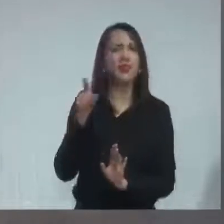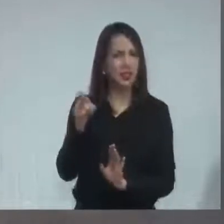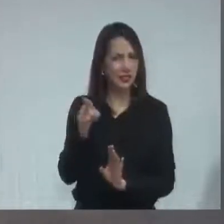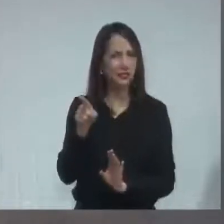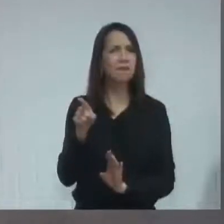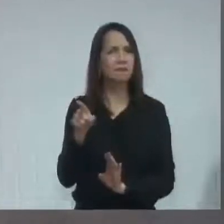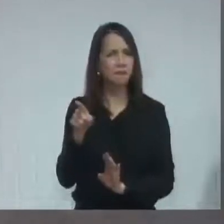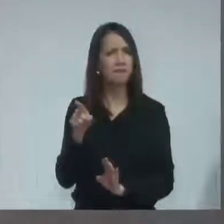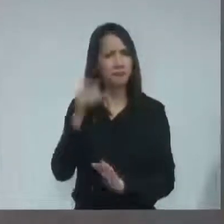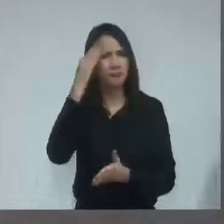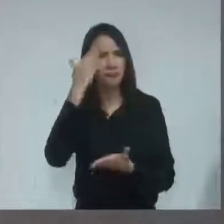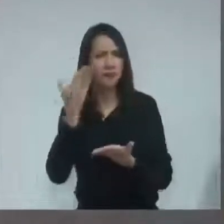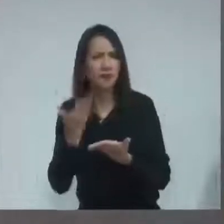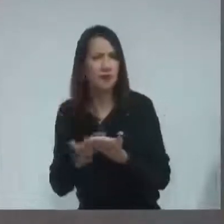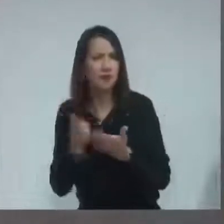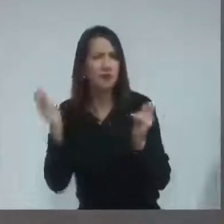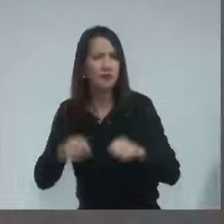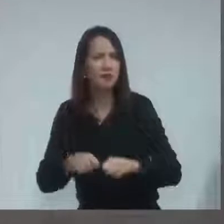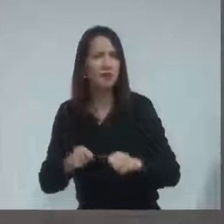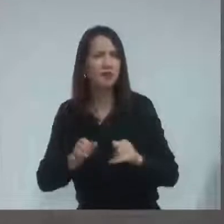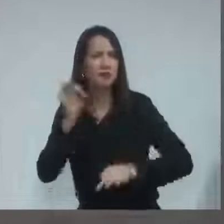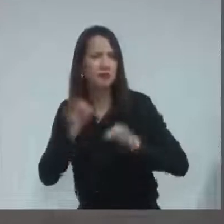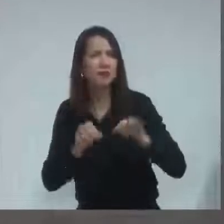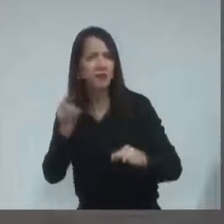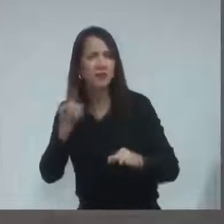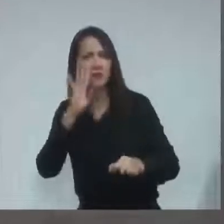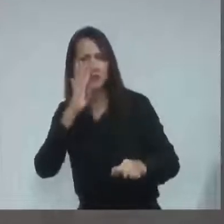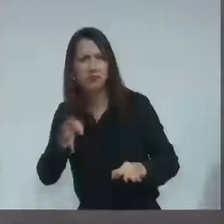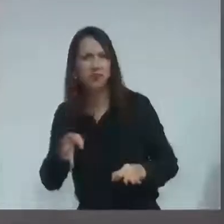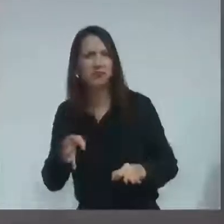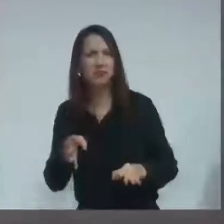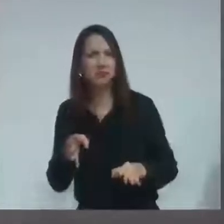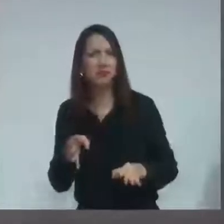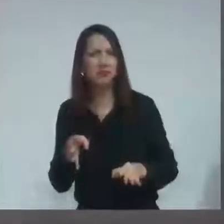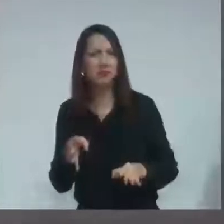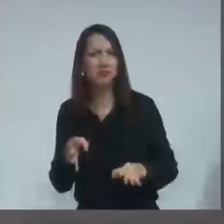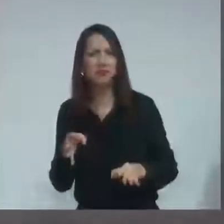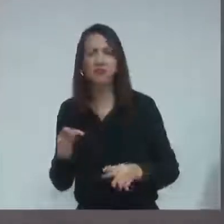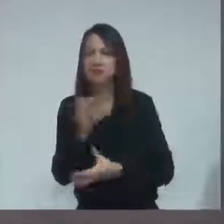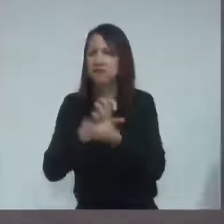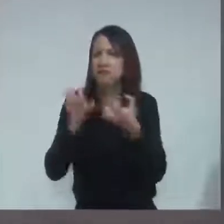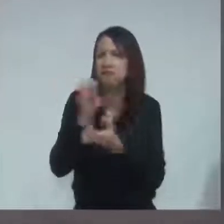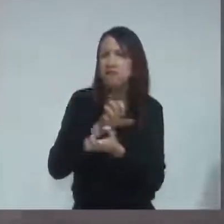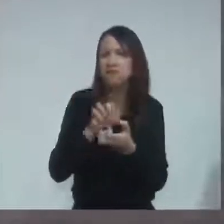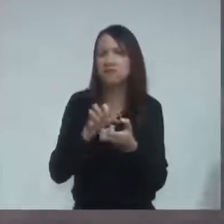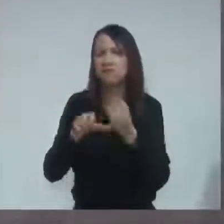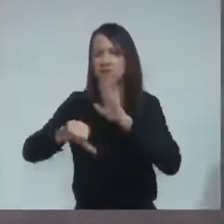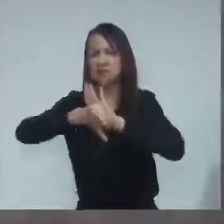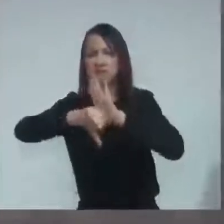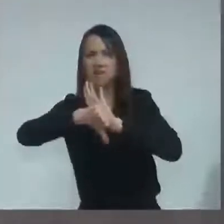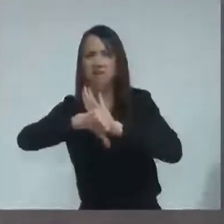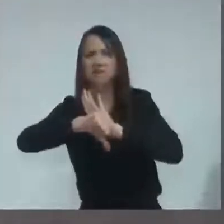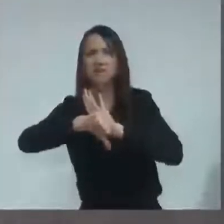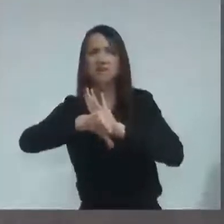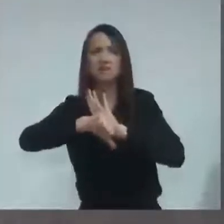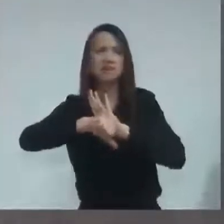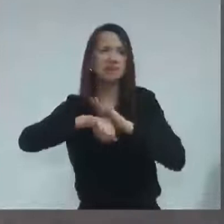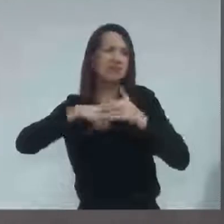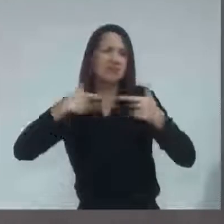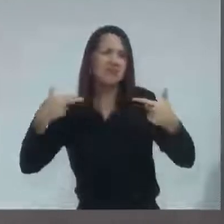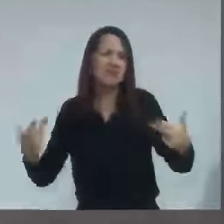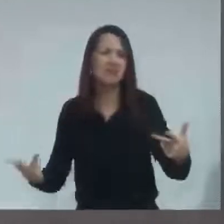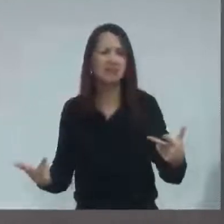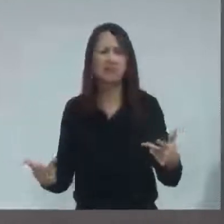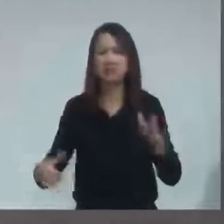para julgamento, há indícios de que, sei lá, um crime qualquer, né, ou seja, um crime comum ou um